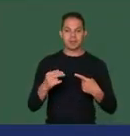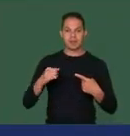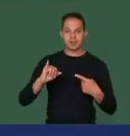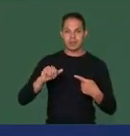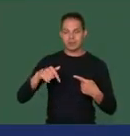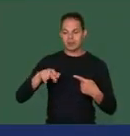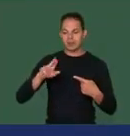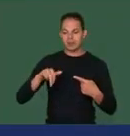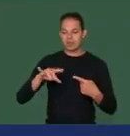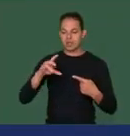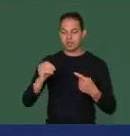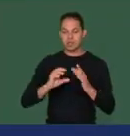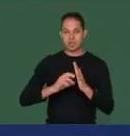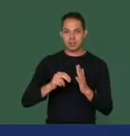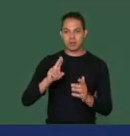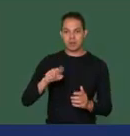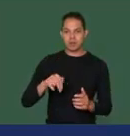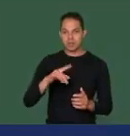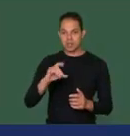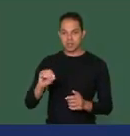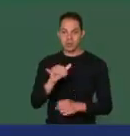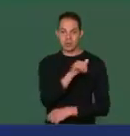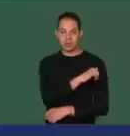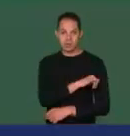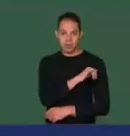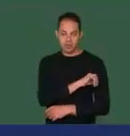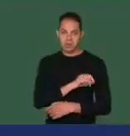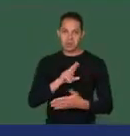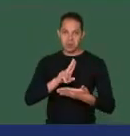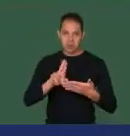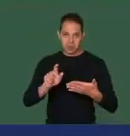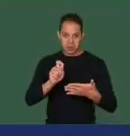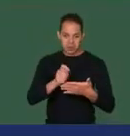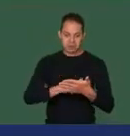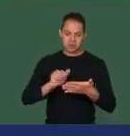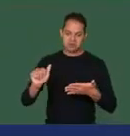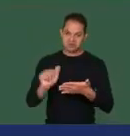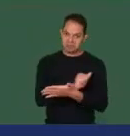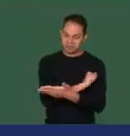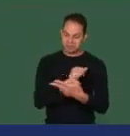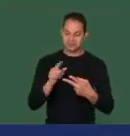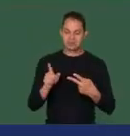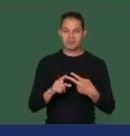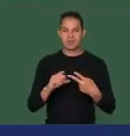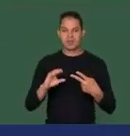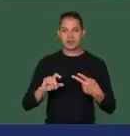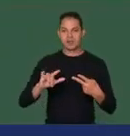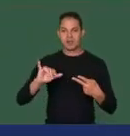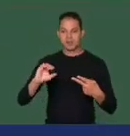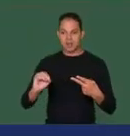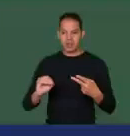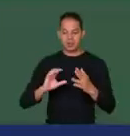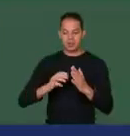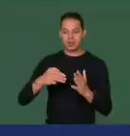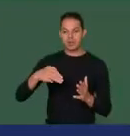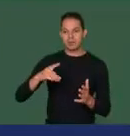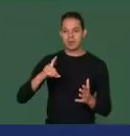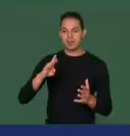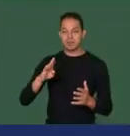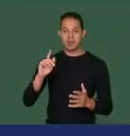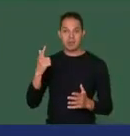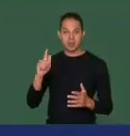Brazão, União do Rio de Janeiro, retirou, talvez tenha se enganado. Célio Silveira, MDB de